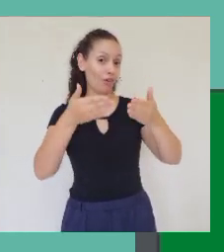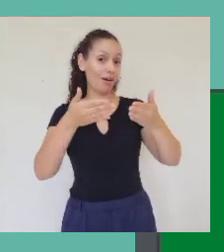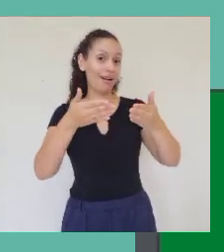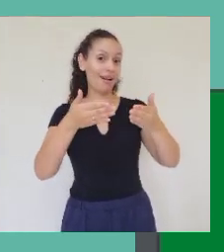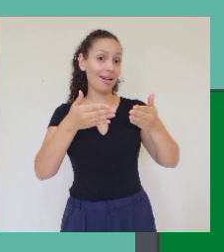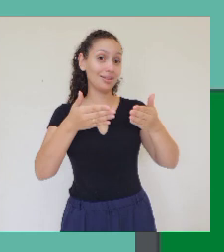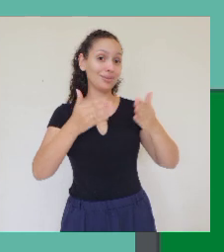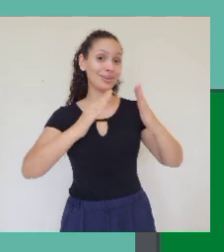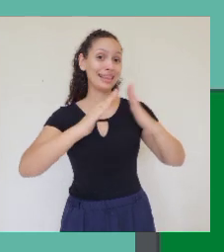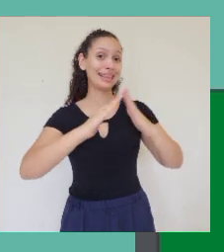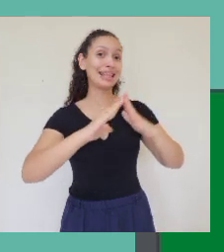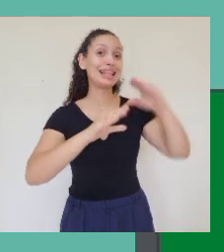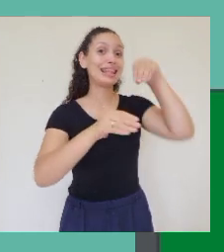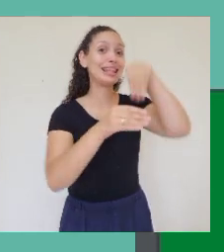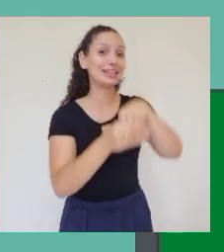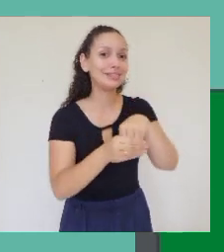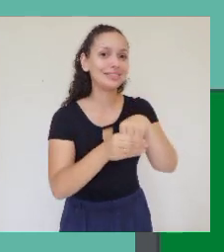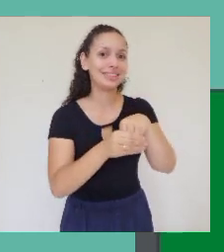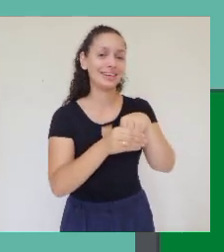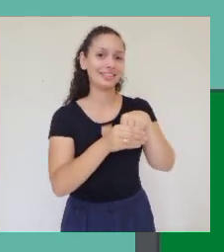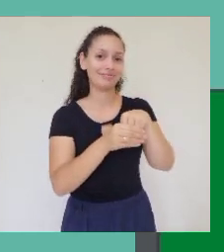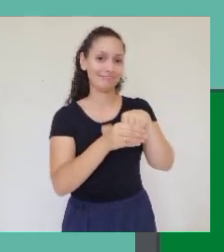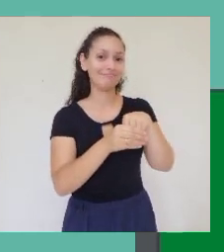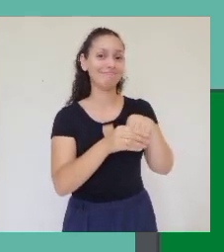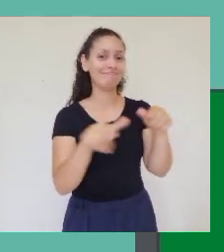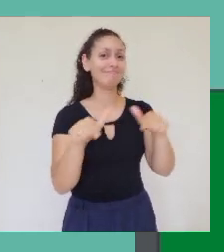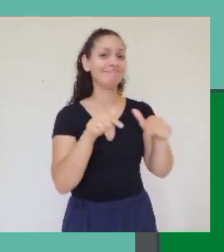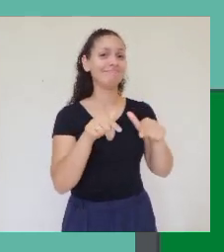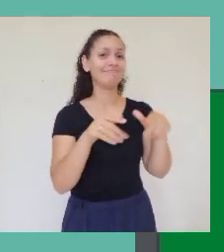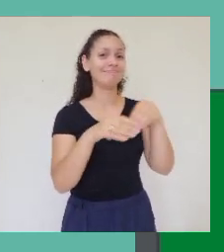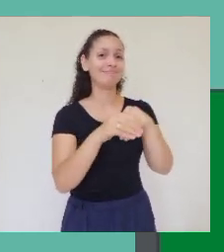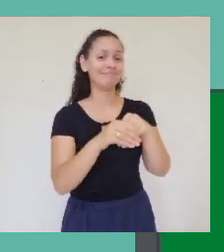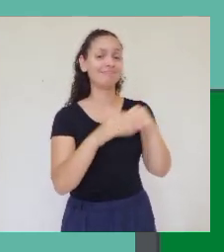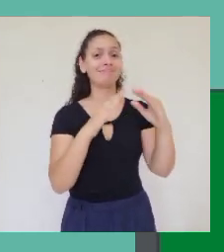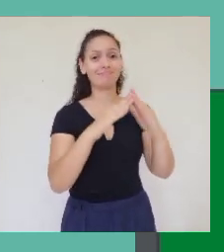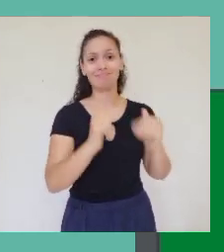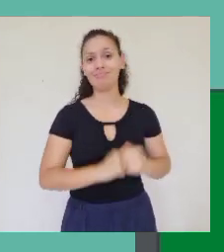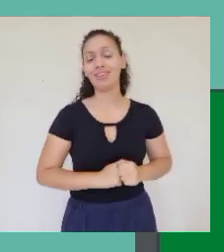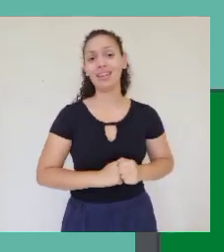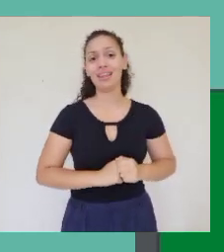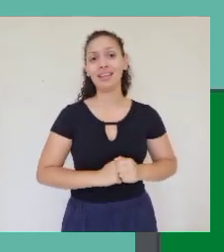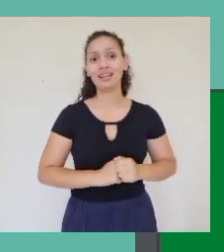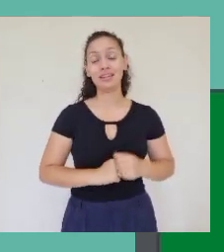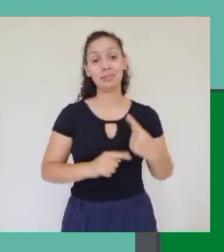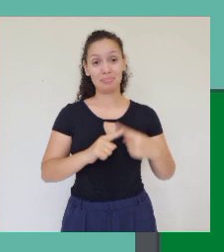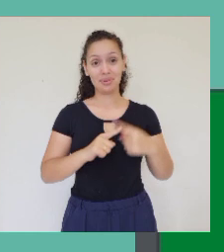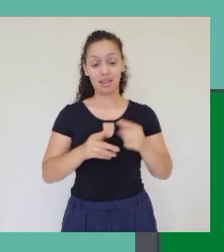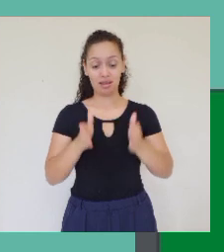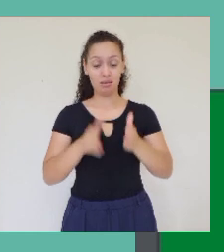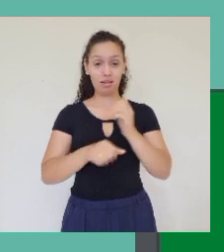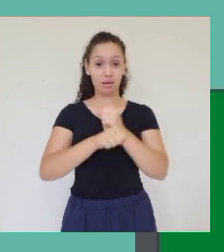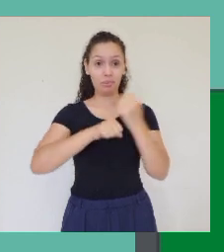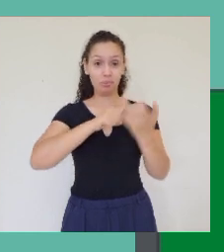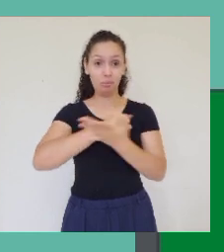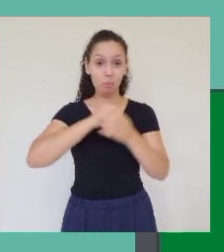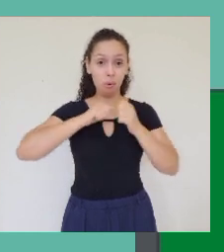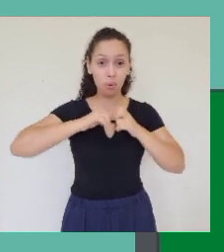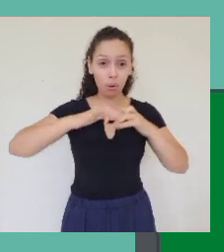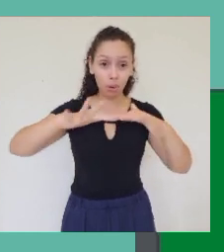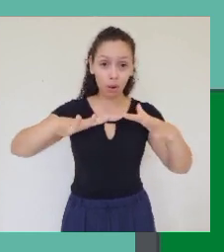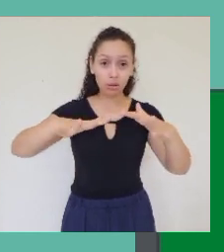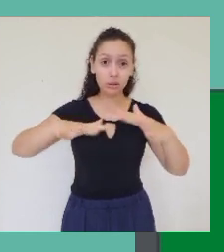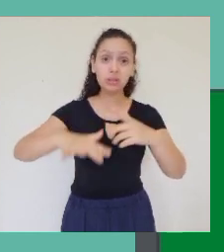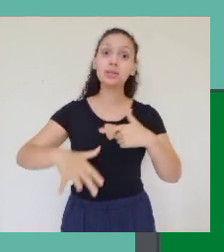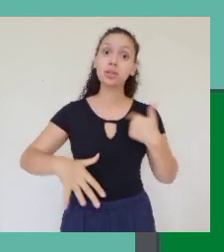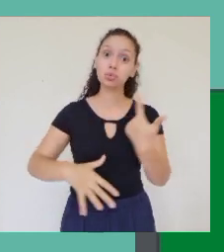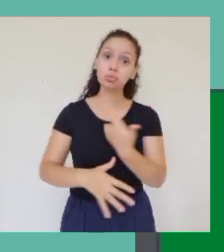né, isso veio de uma maneira, acho que a gente foi introduzido ao home office e a gente viu que ele pode ser benéfico em